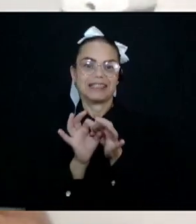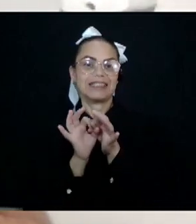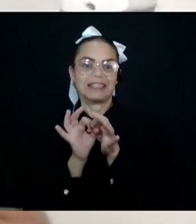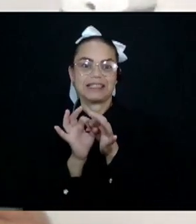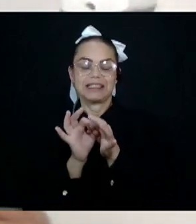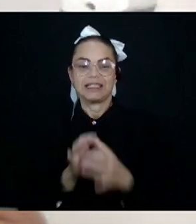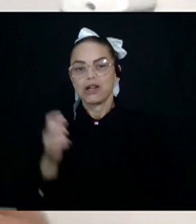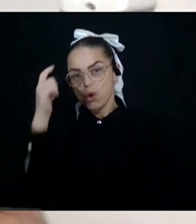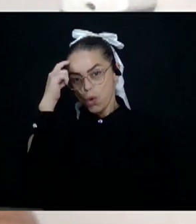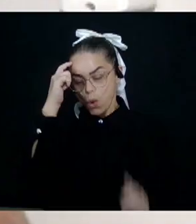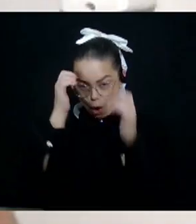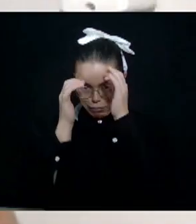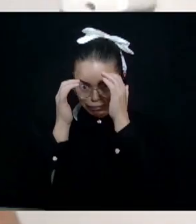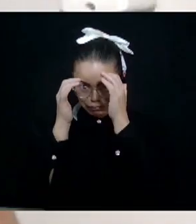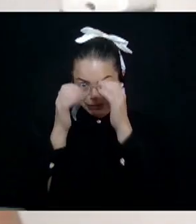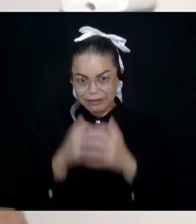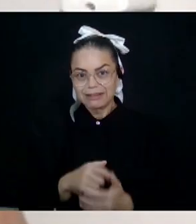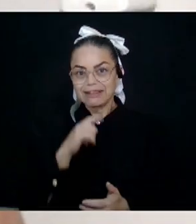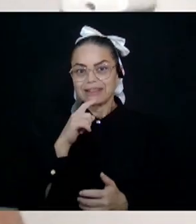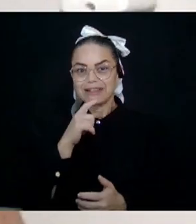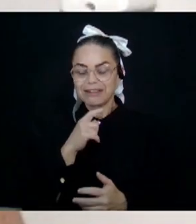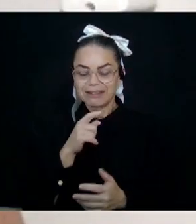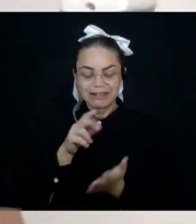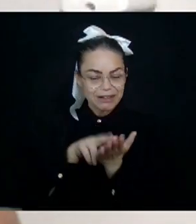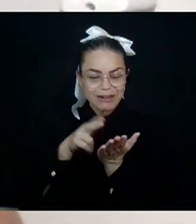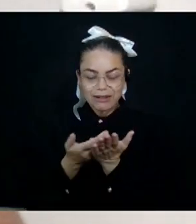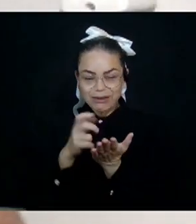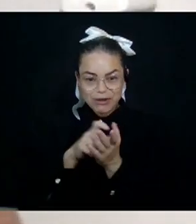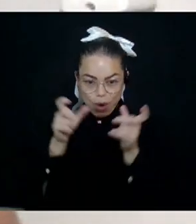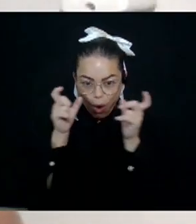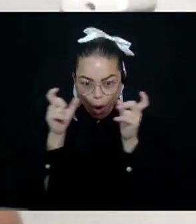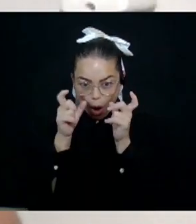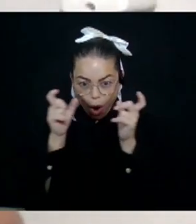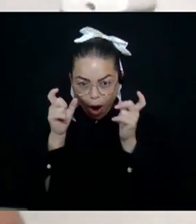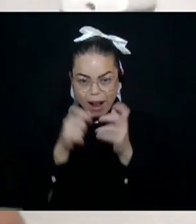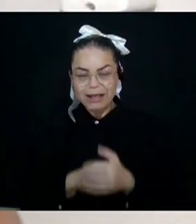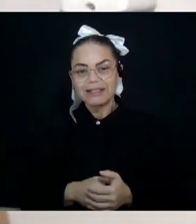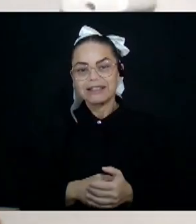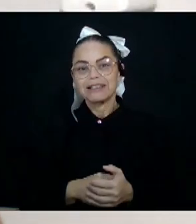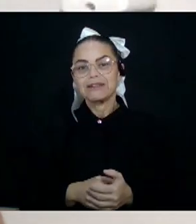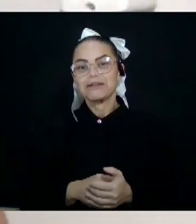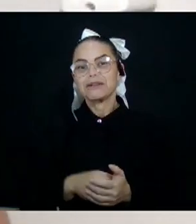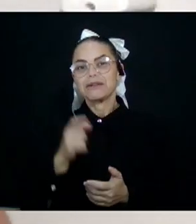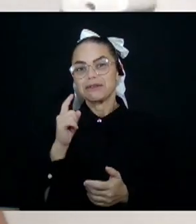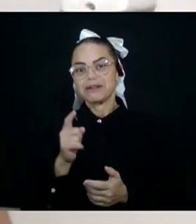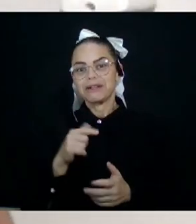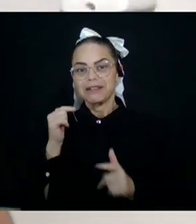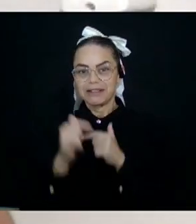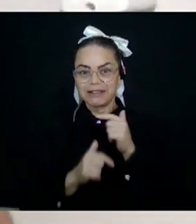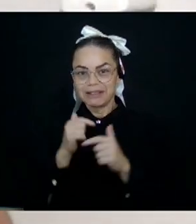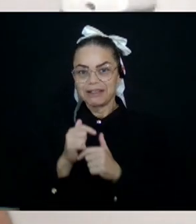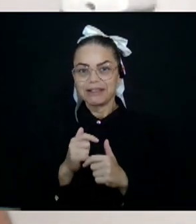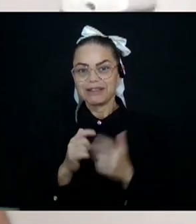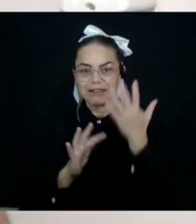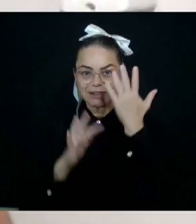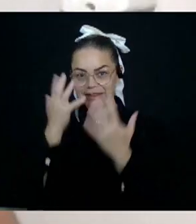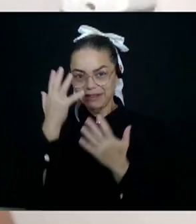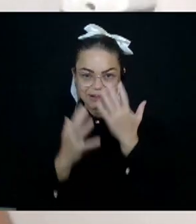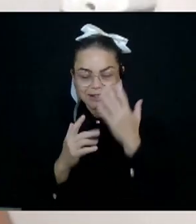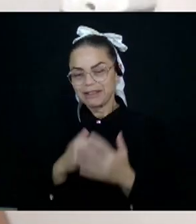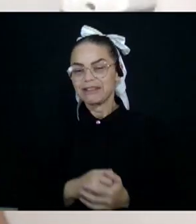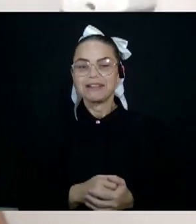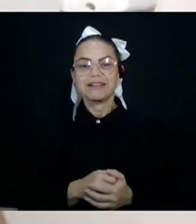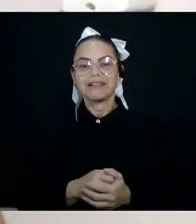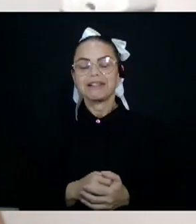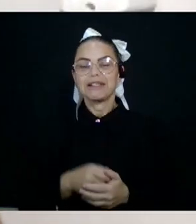ativo, às vezes, que eu não consigo dormir. Para você ter uma ideia, trabalhei esse ano no carnaval 3 dias, como eu disse, bem